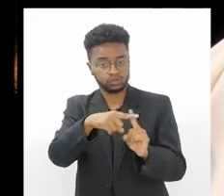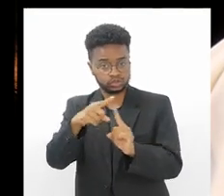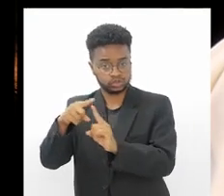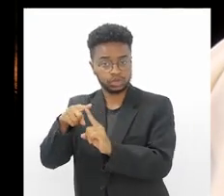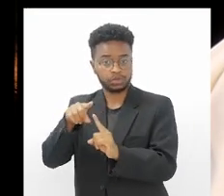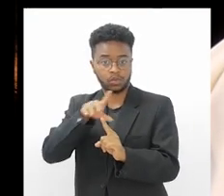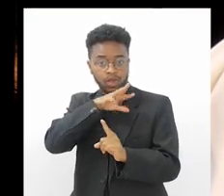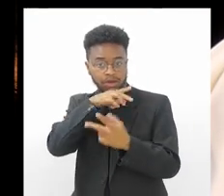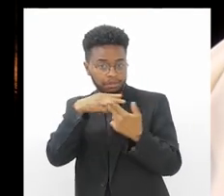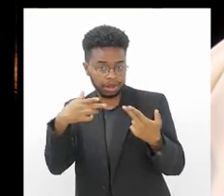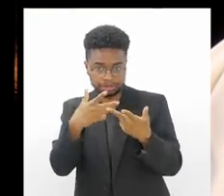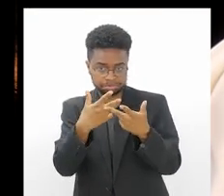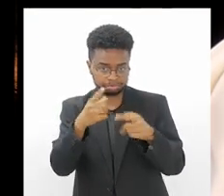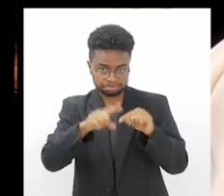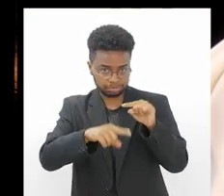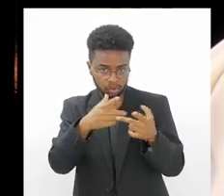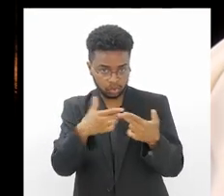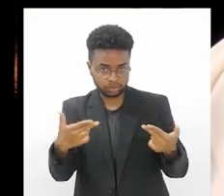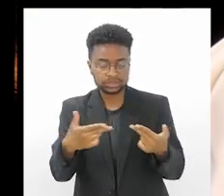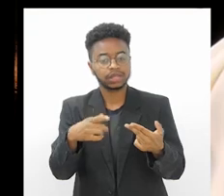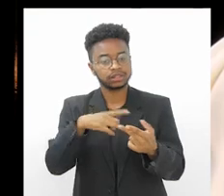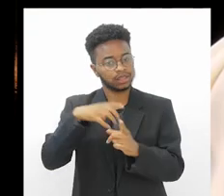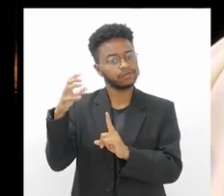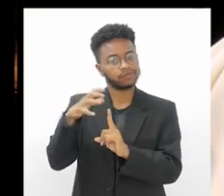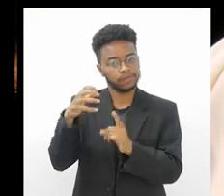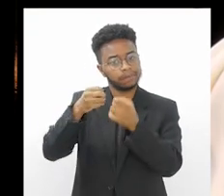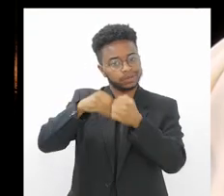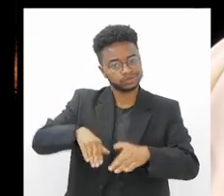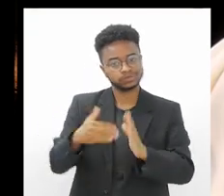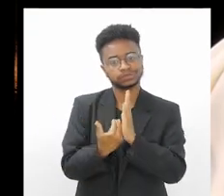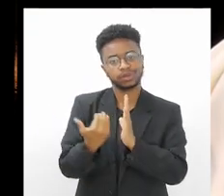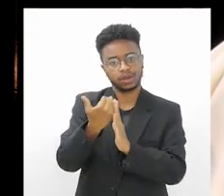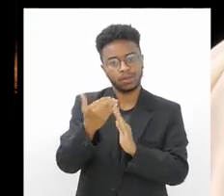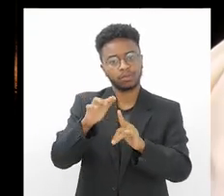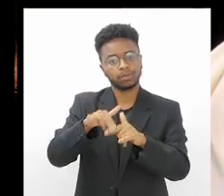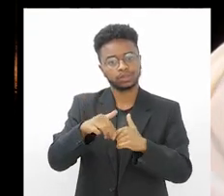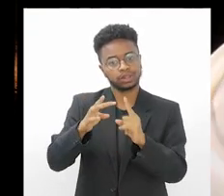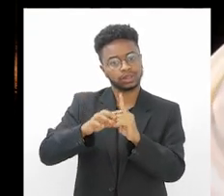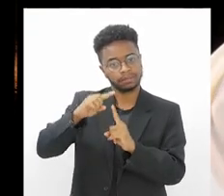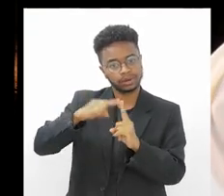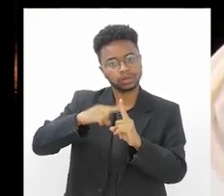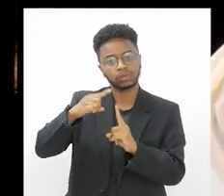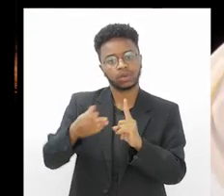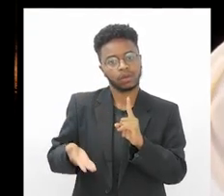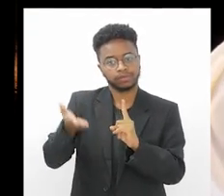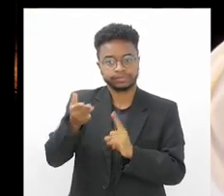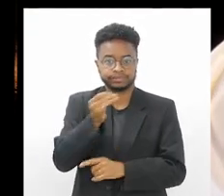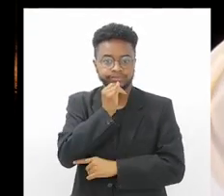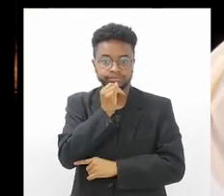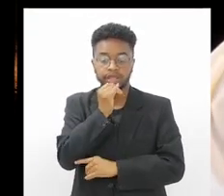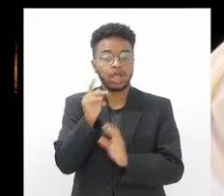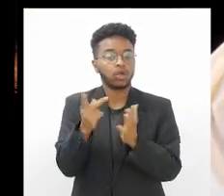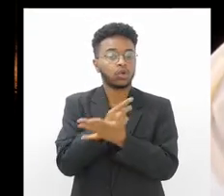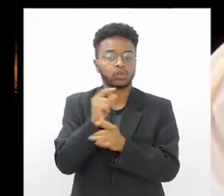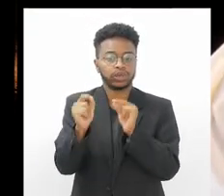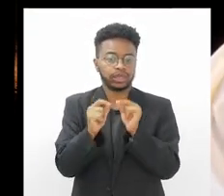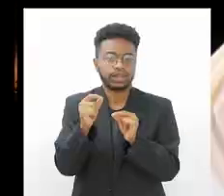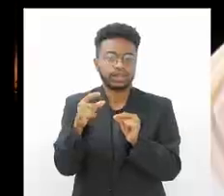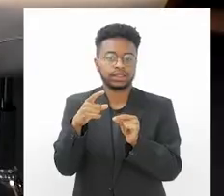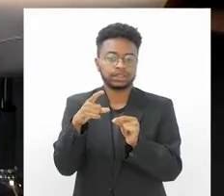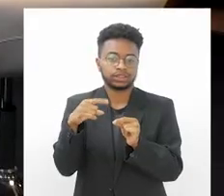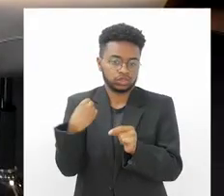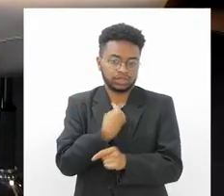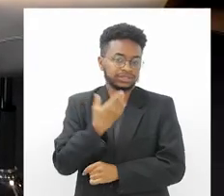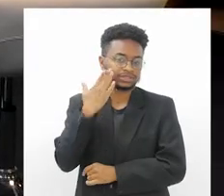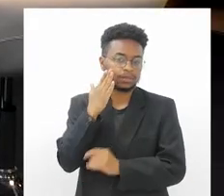mais vai ser impactado, né, pelo aquecimento global. Então, o que acontece? Um dos organismos mais sensíveis